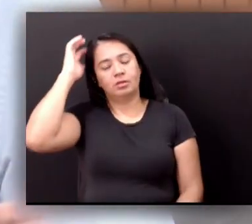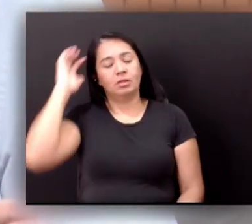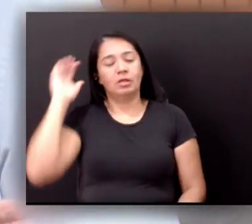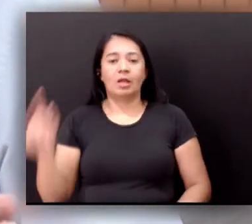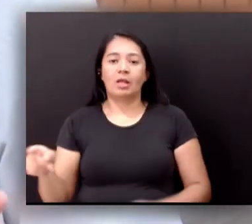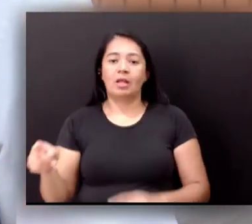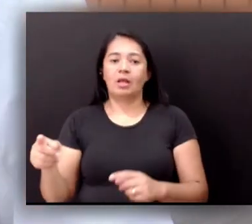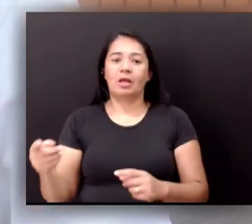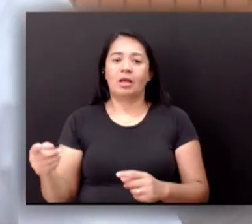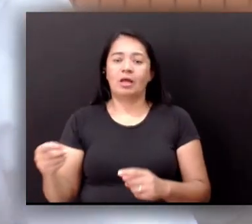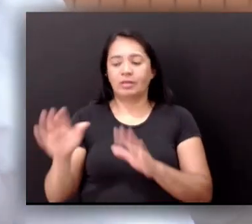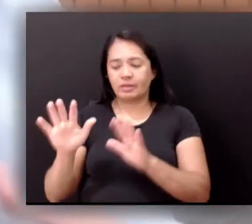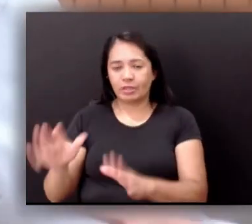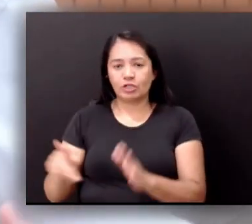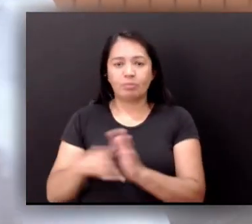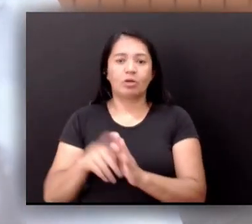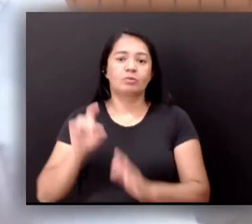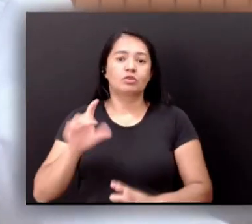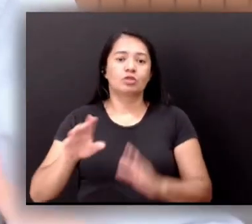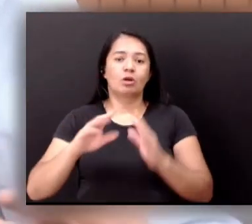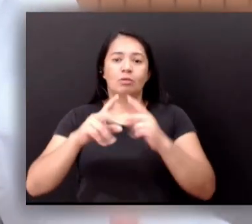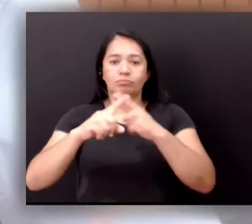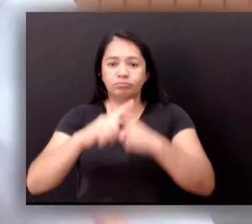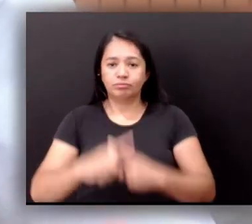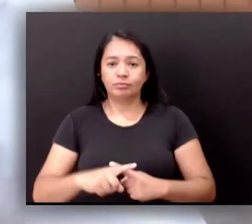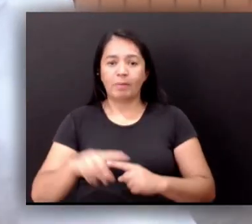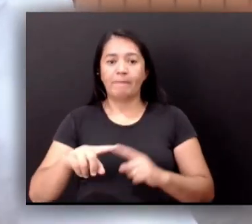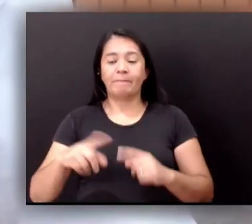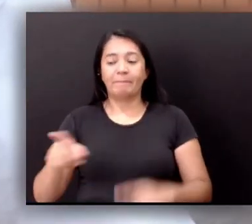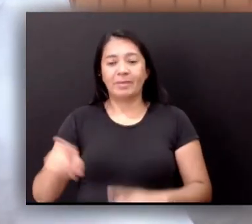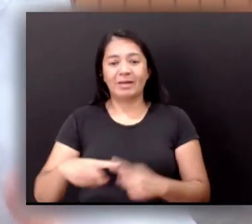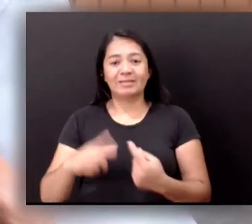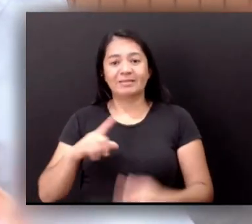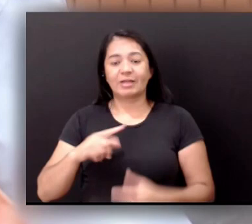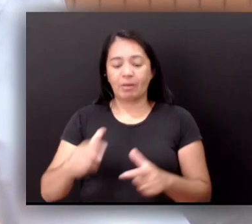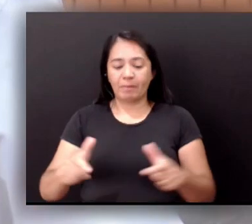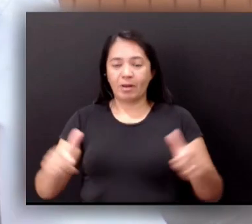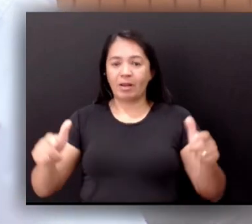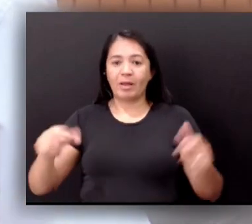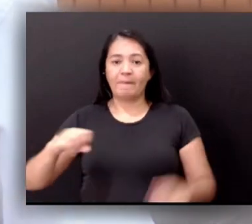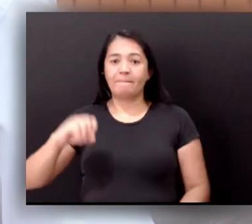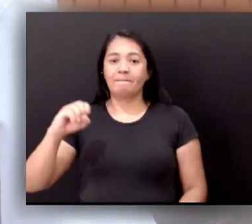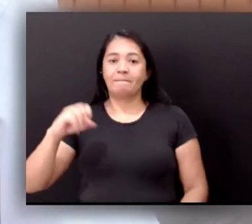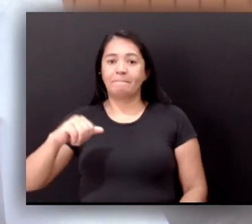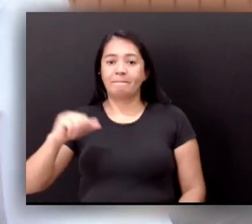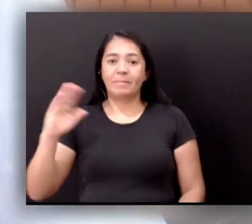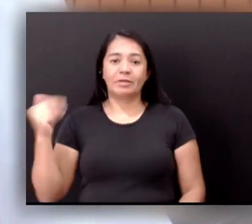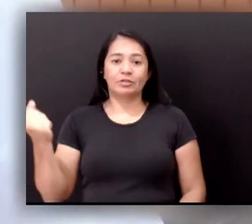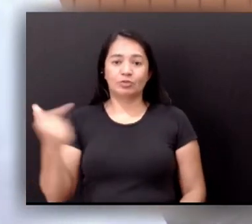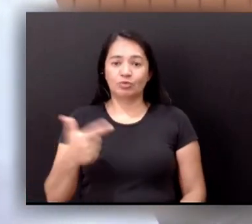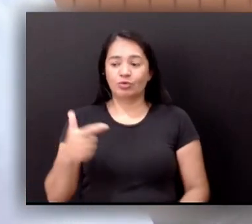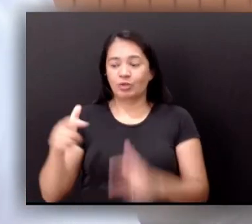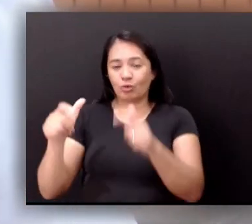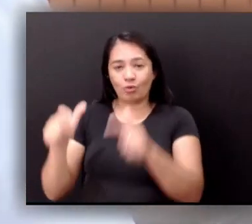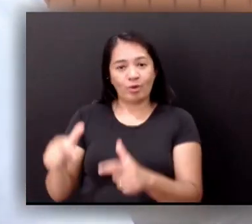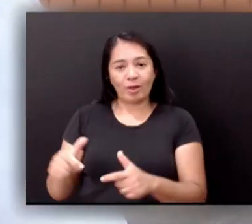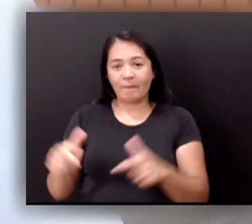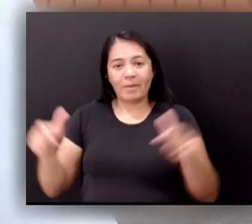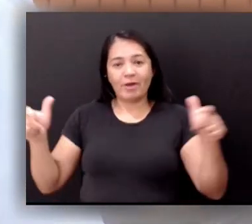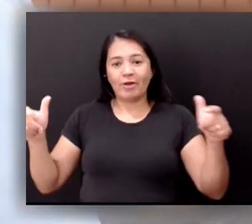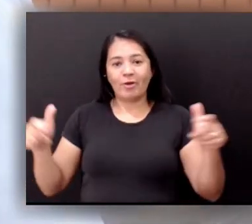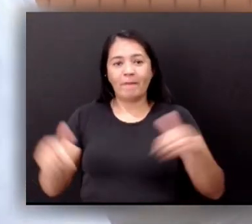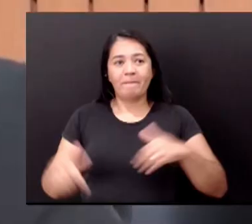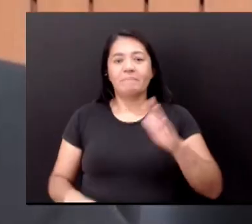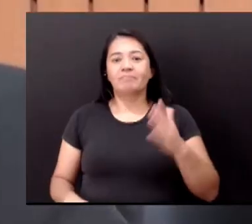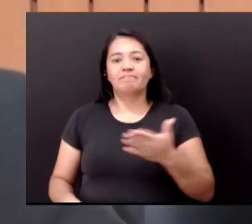jogo, etc. Mas você teria um espaço um pouco mais amplo do que o próprio estádio para poder ser mais bem utilizado